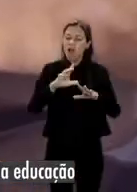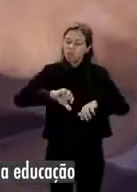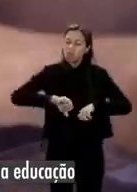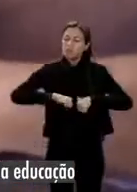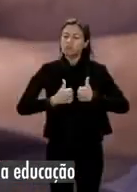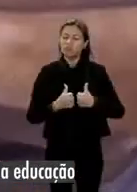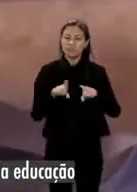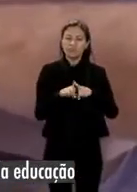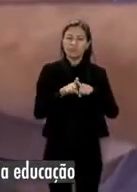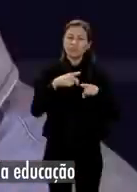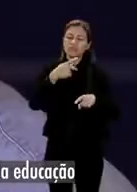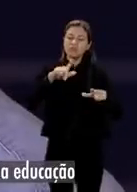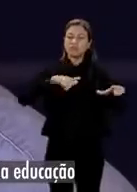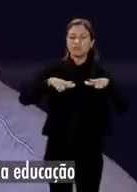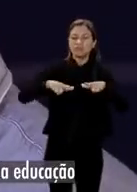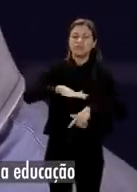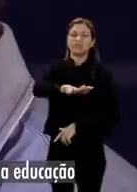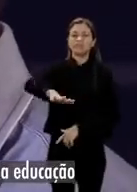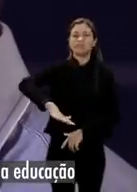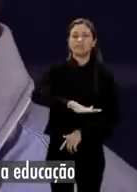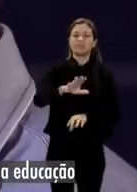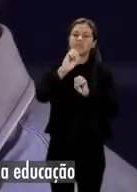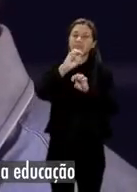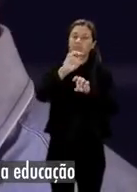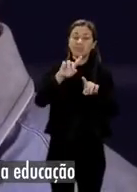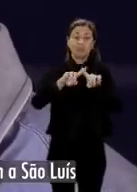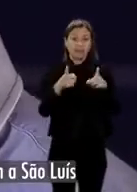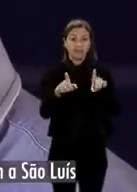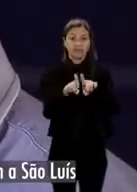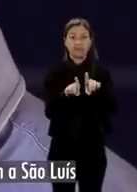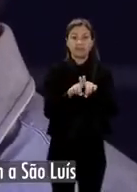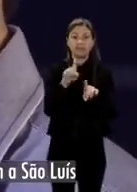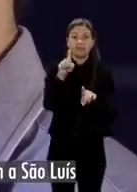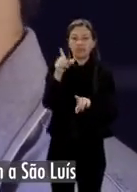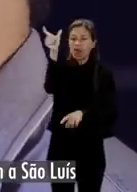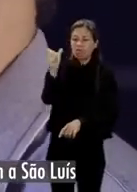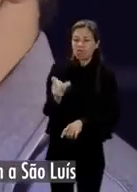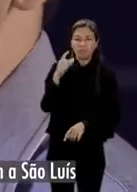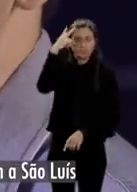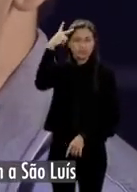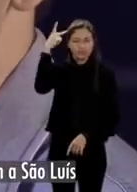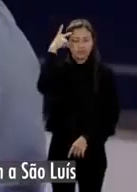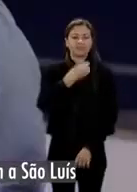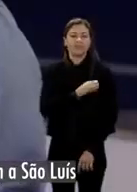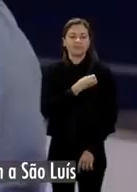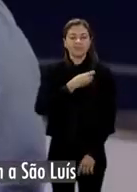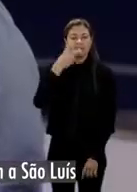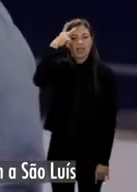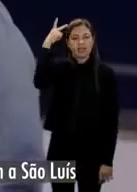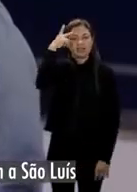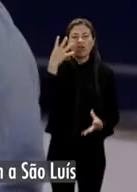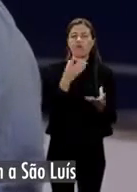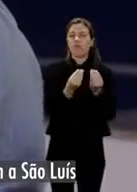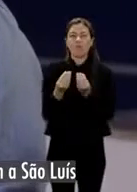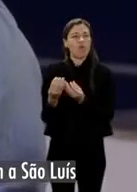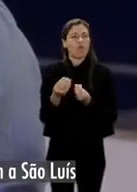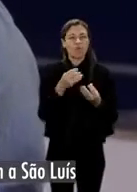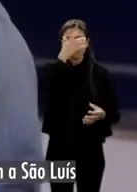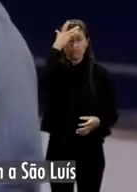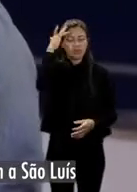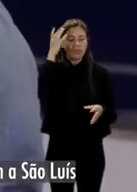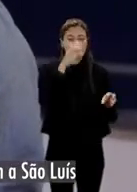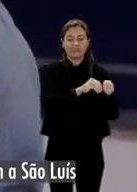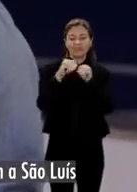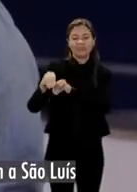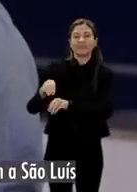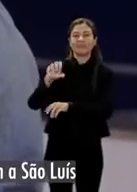sua capacidade, pelo seu trabalho na área da educação, mas também pela sua história de vida, que é a história de muitos e de